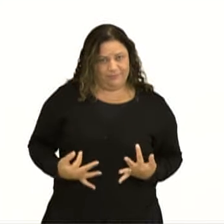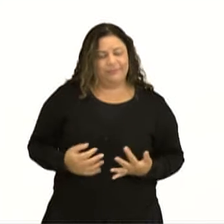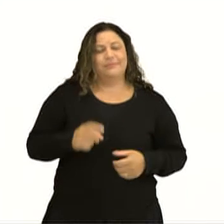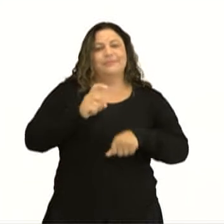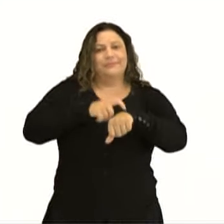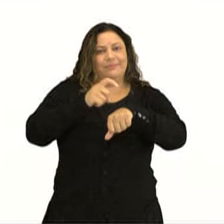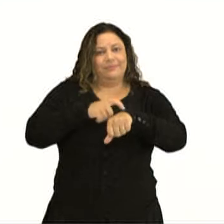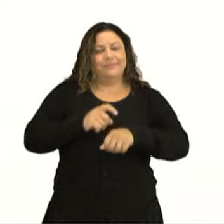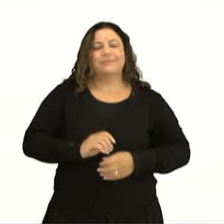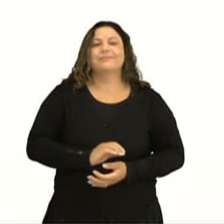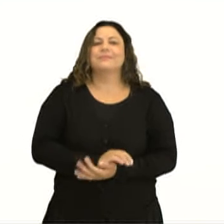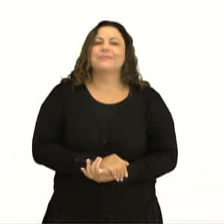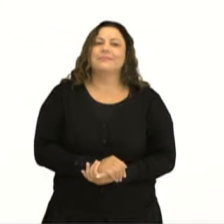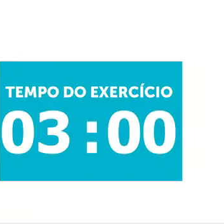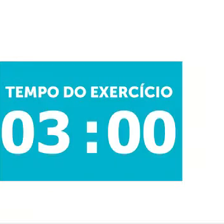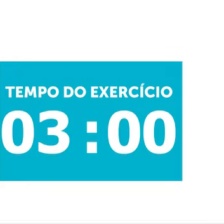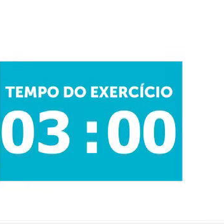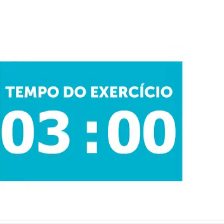exercício.